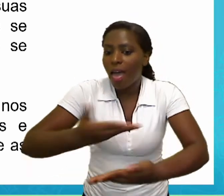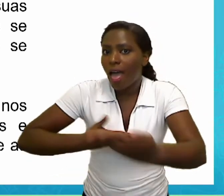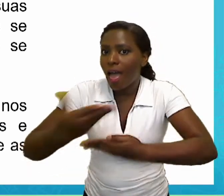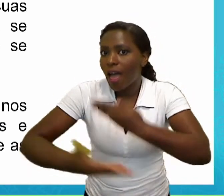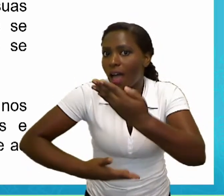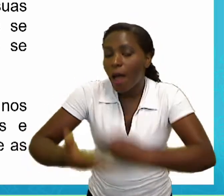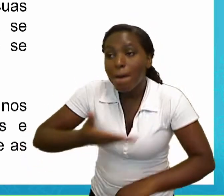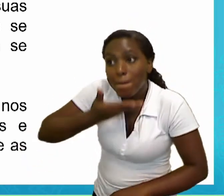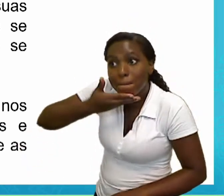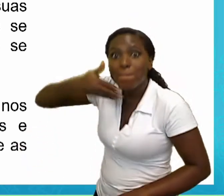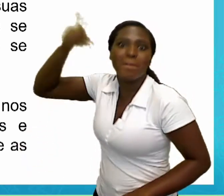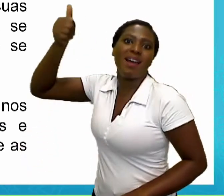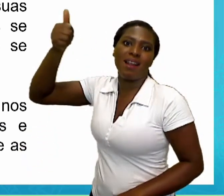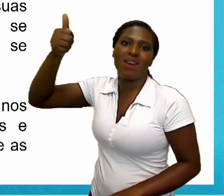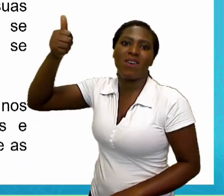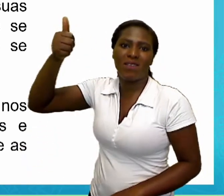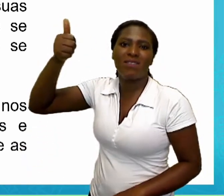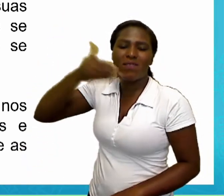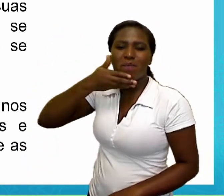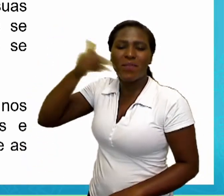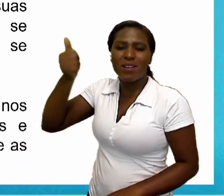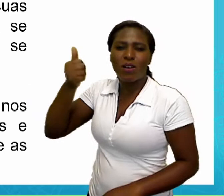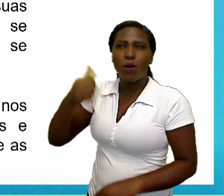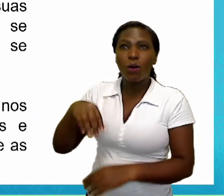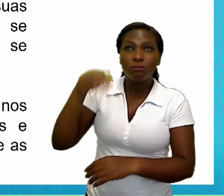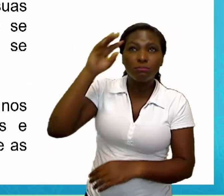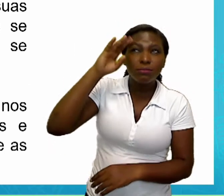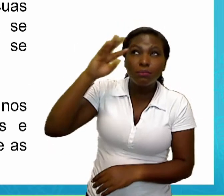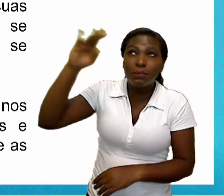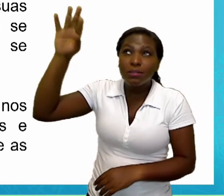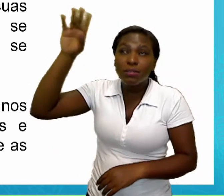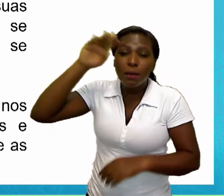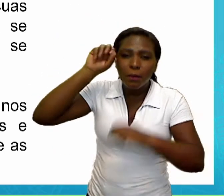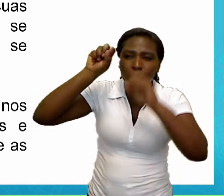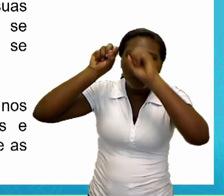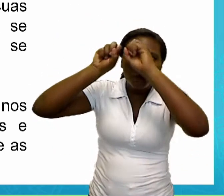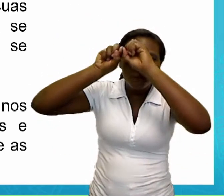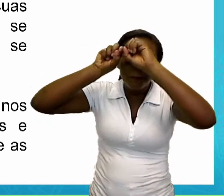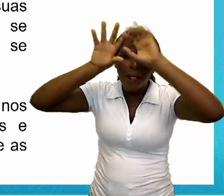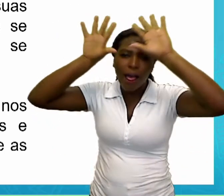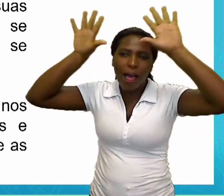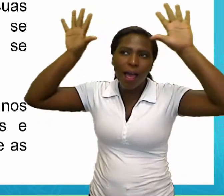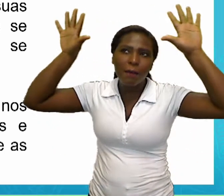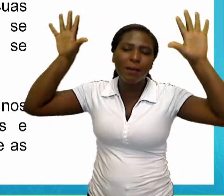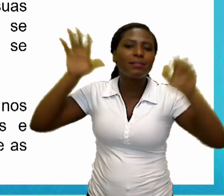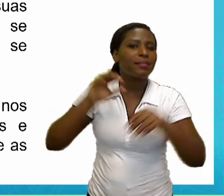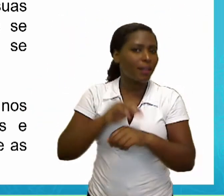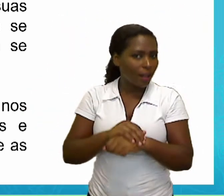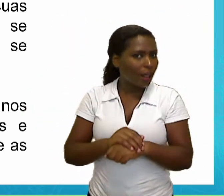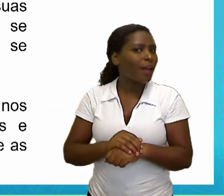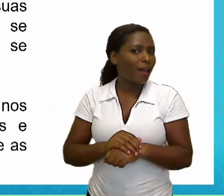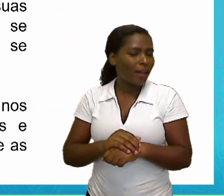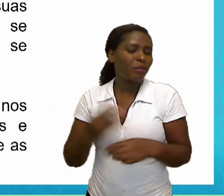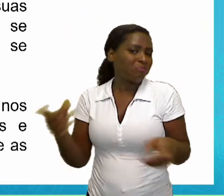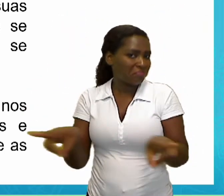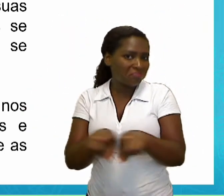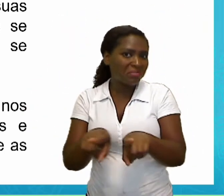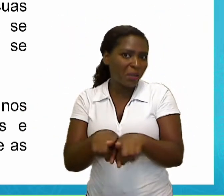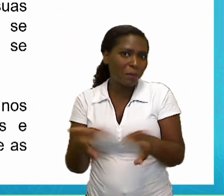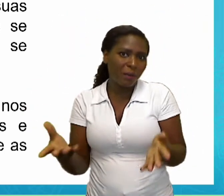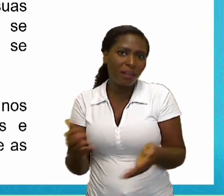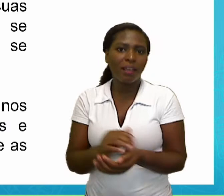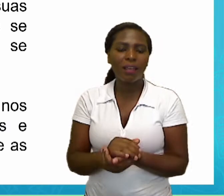nós expressamos e vemos as coisas, como captamos e enviamos mensagens através